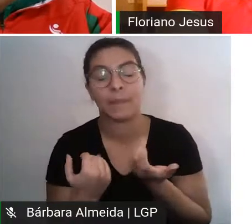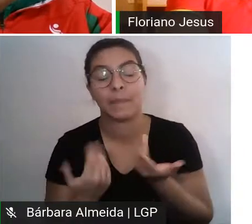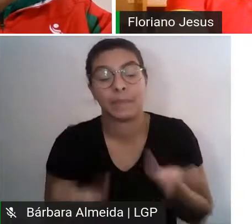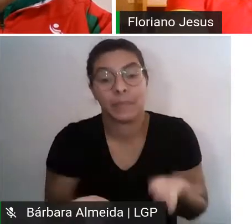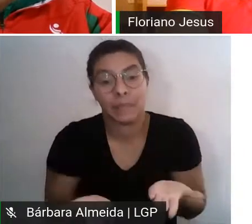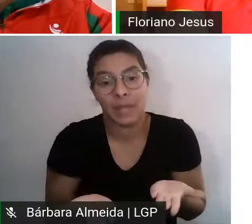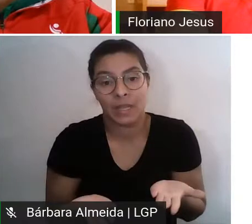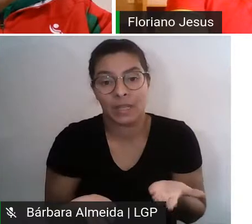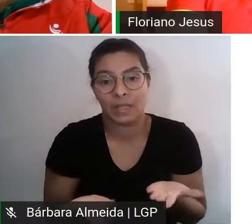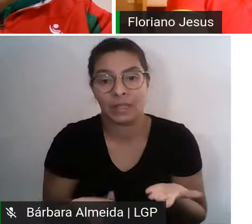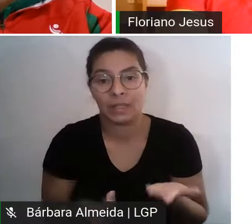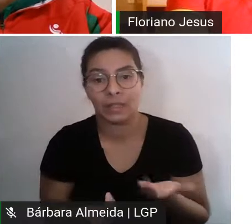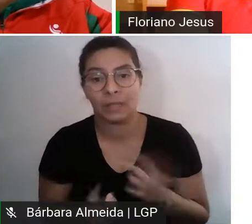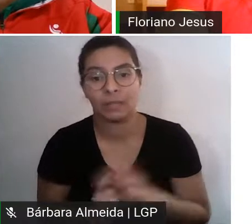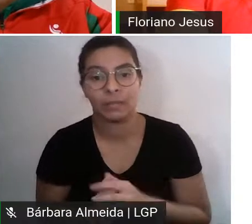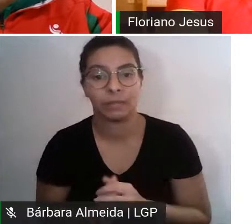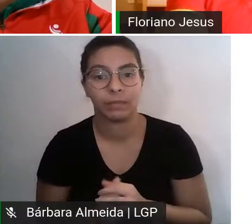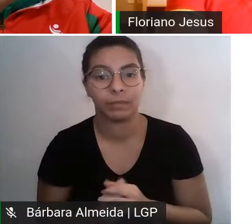temos